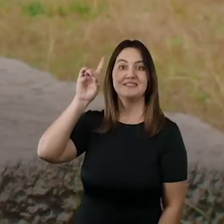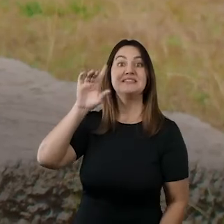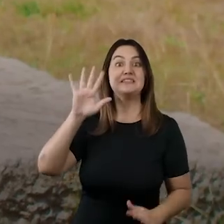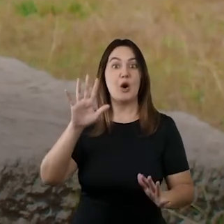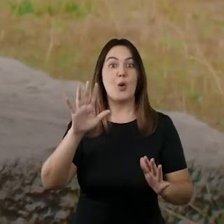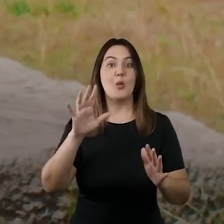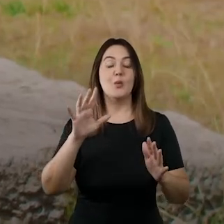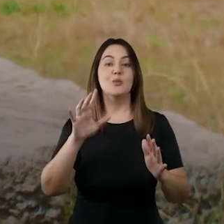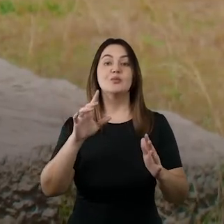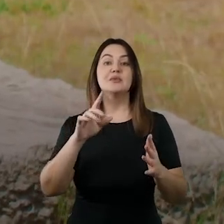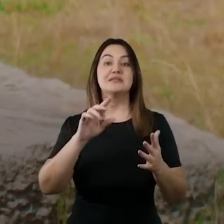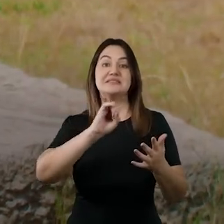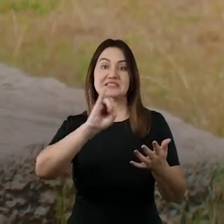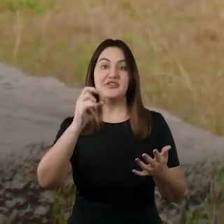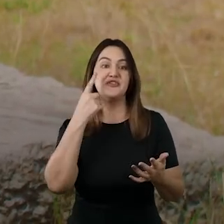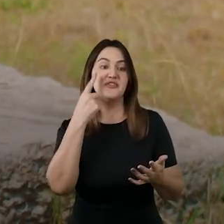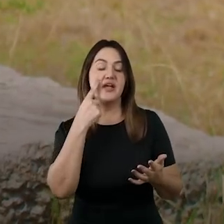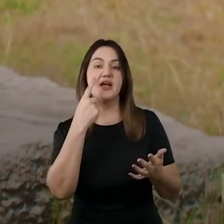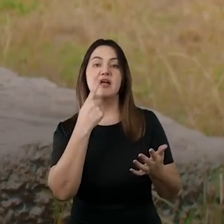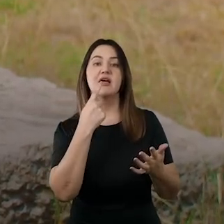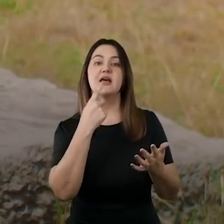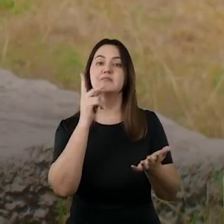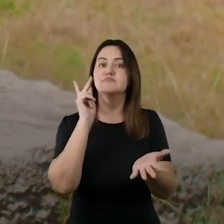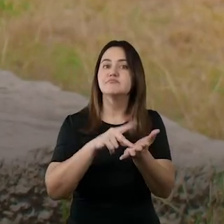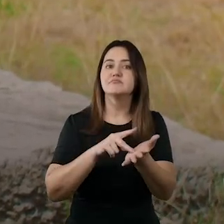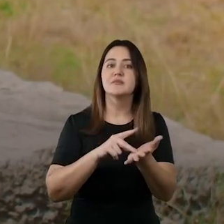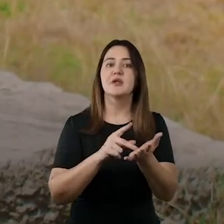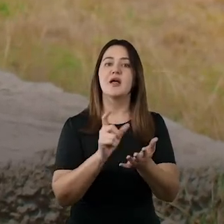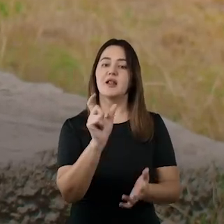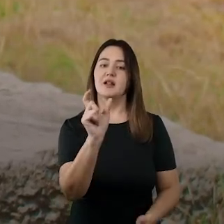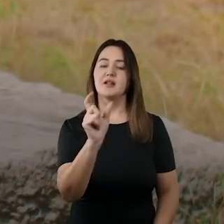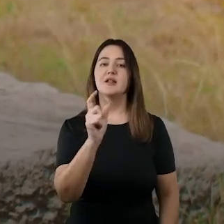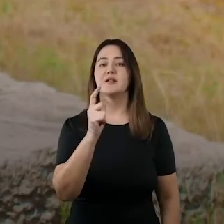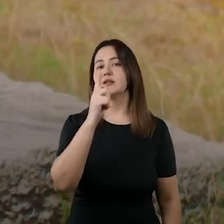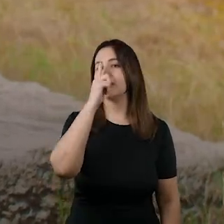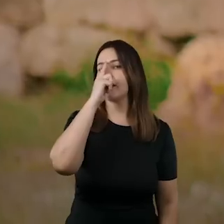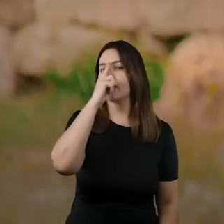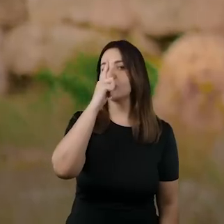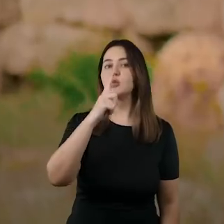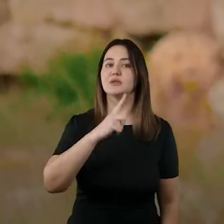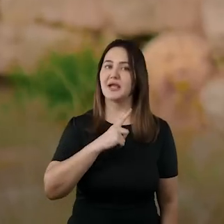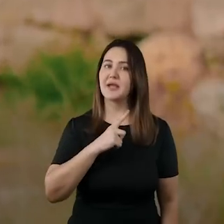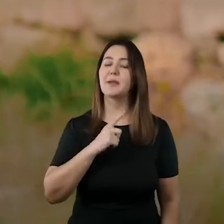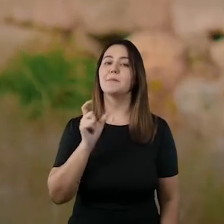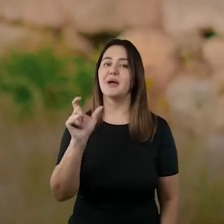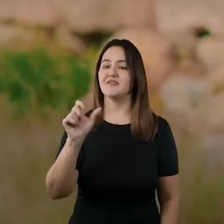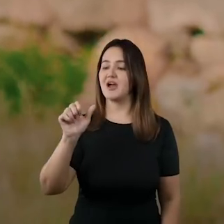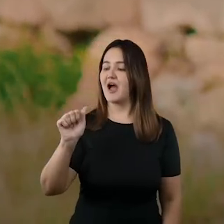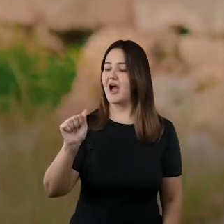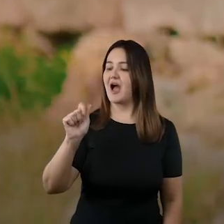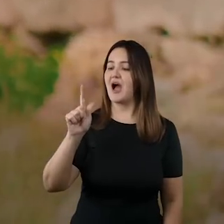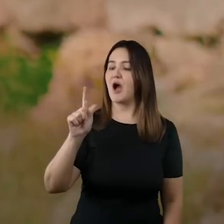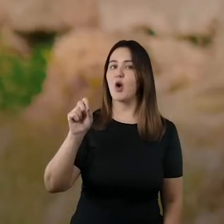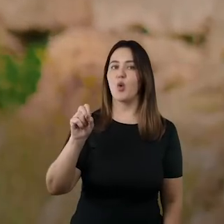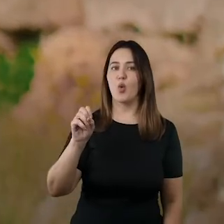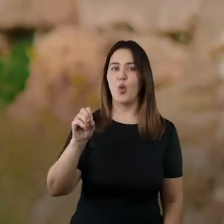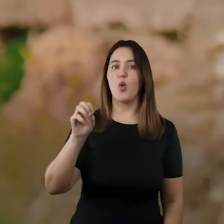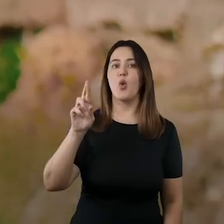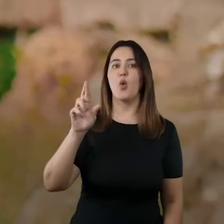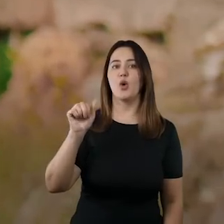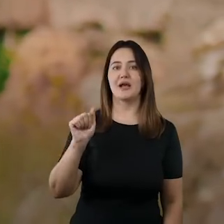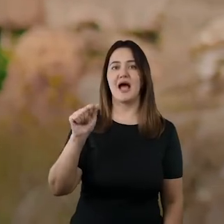fomos comprados por preço, no grego está o verbo agorazo, ou agorazein no